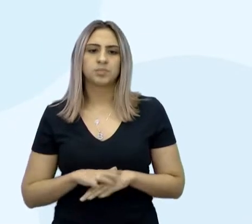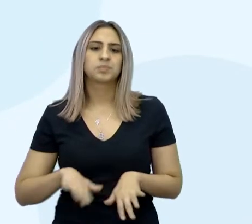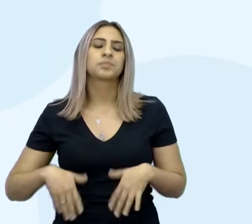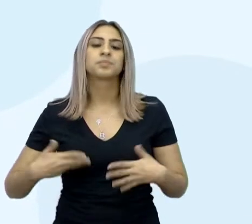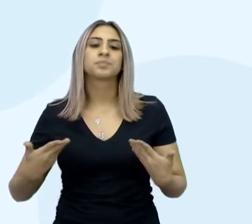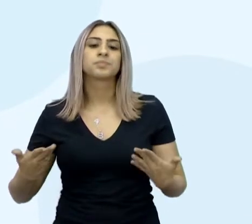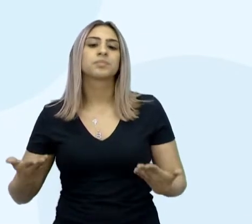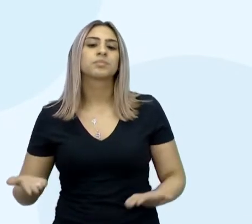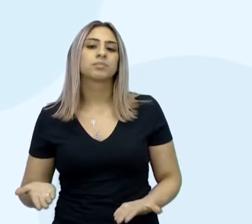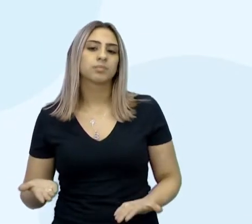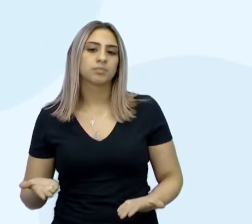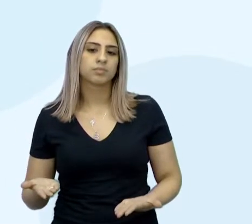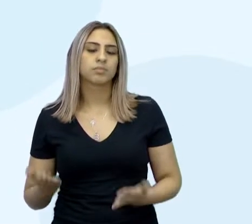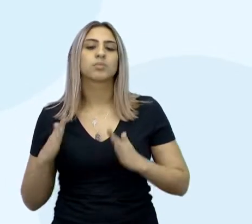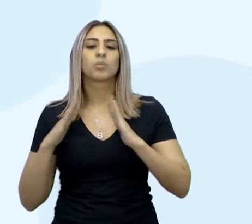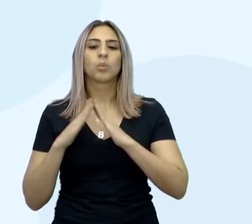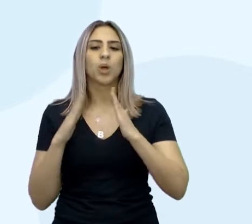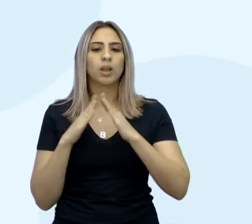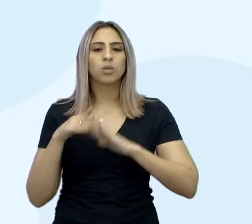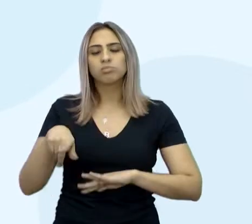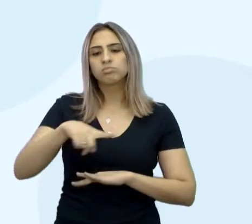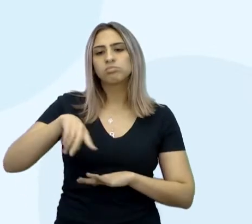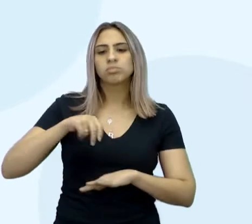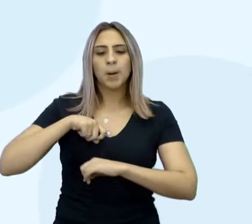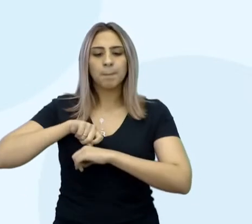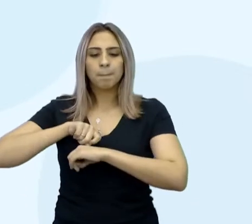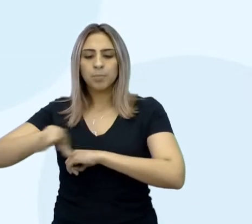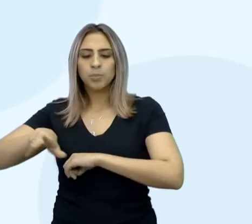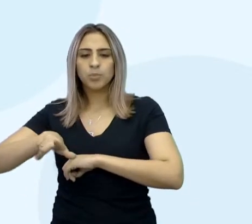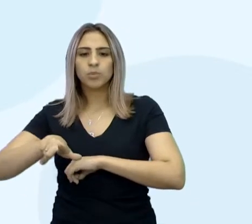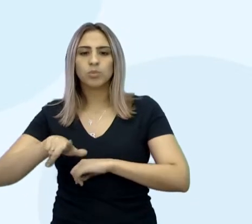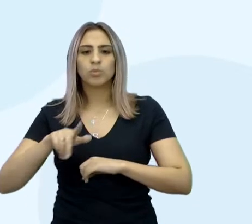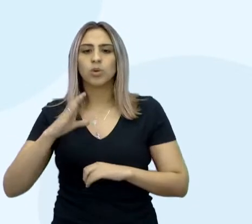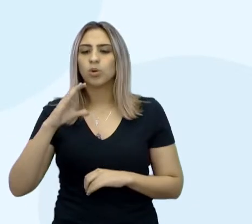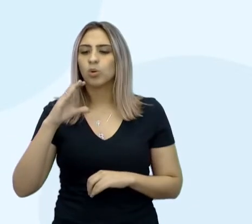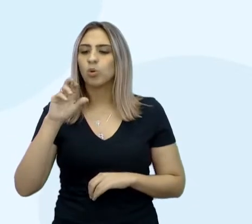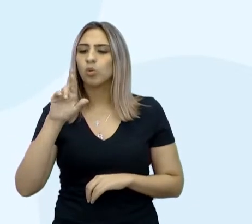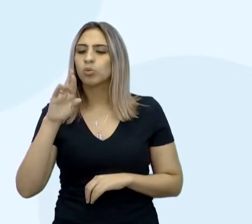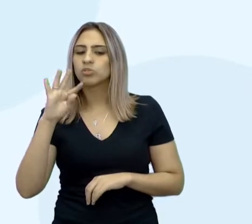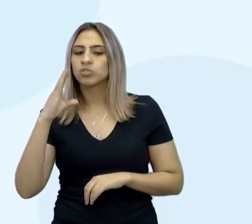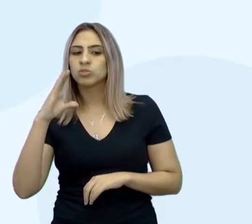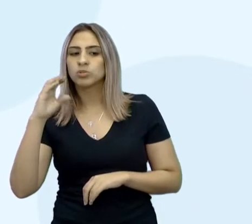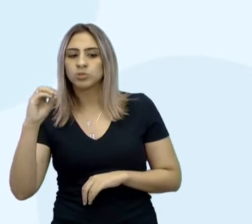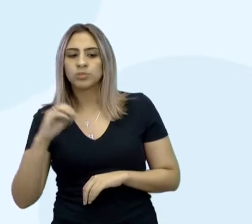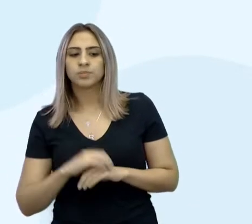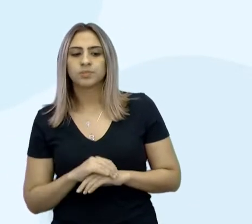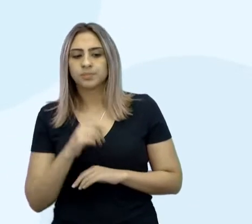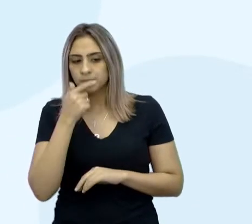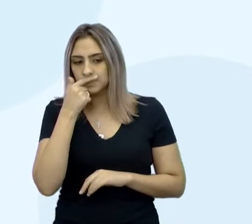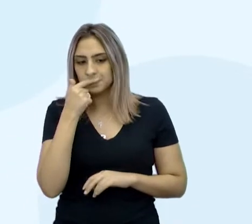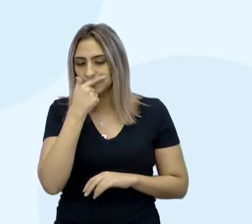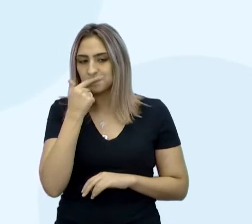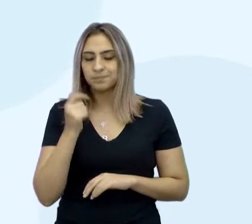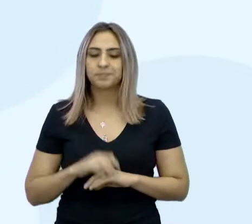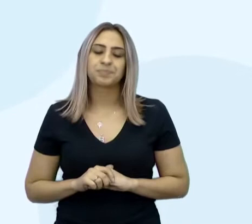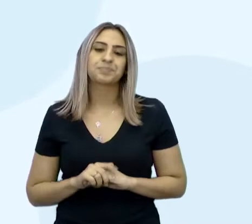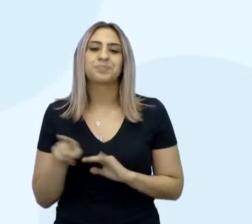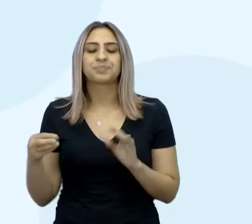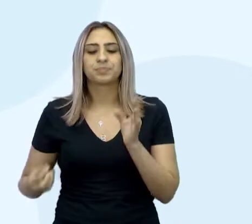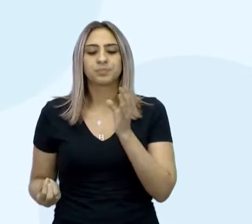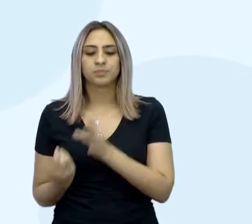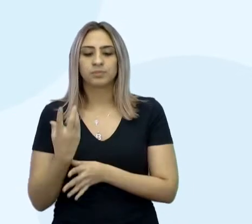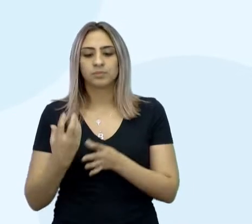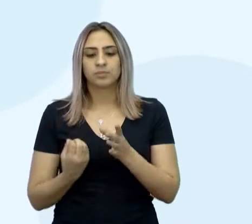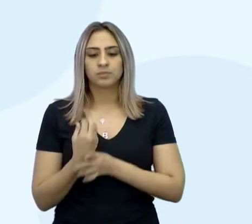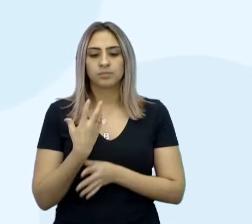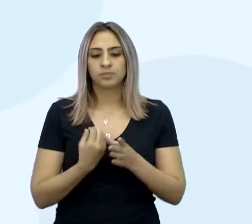Então, moradores que foram expulsos de um cortiço e soldados que lutaram na Guerra de Canudos é que criaram aí,